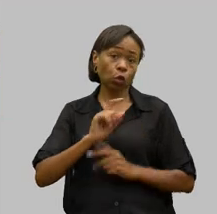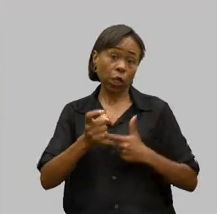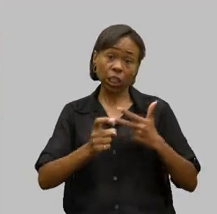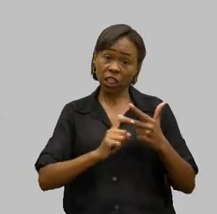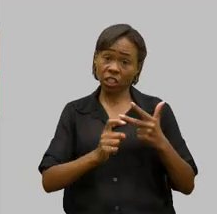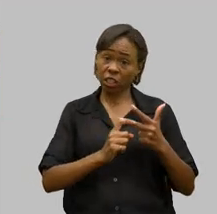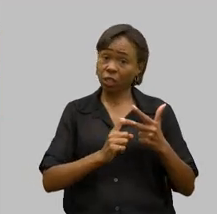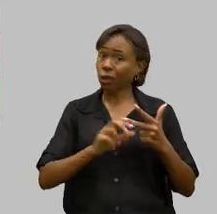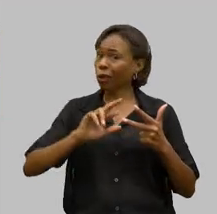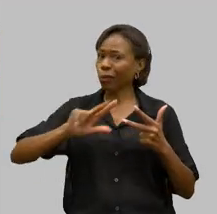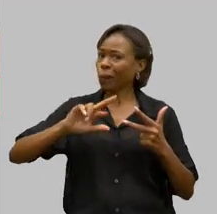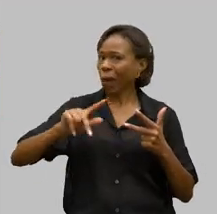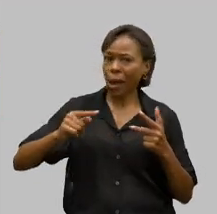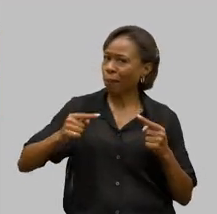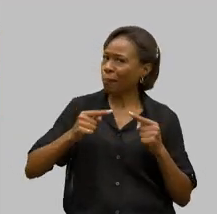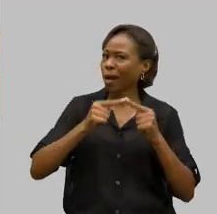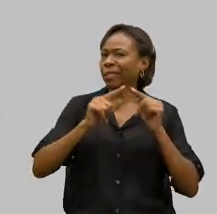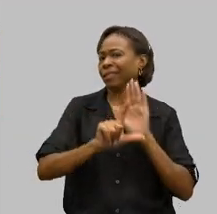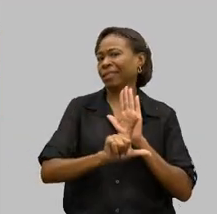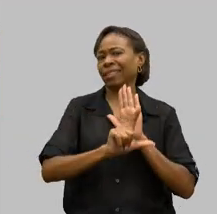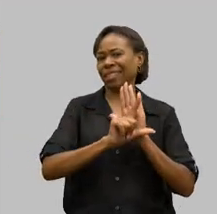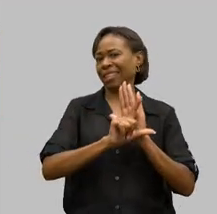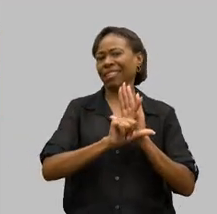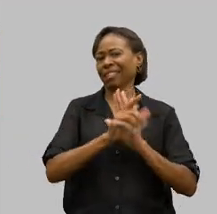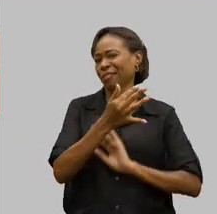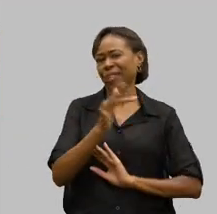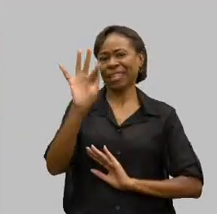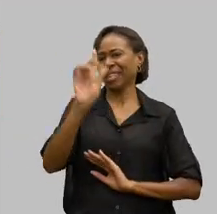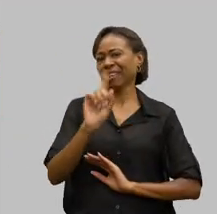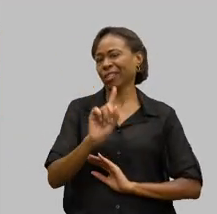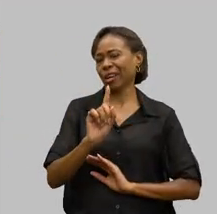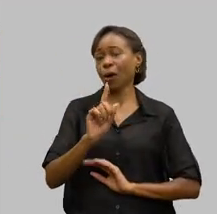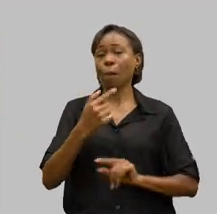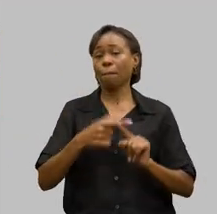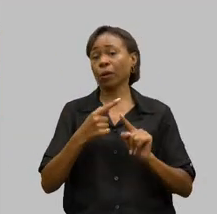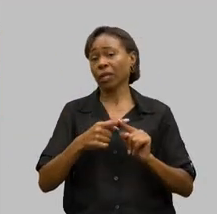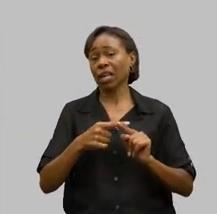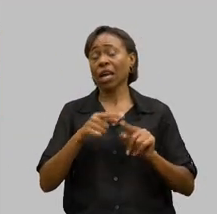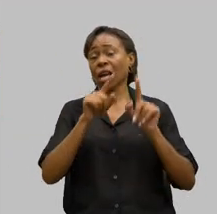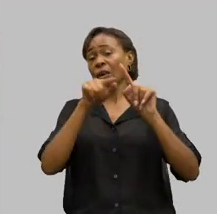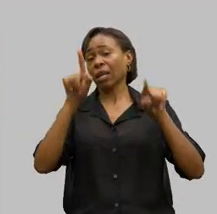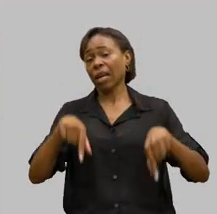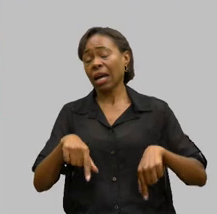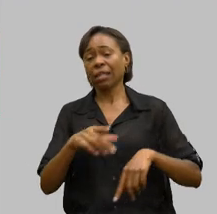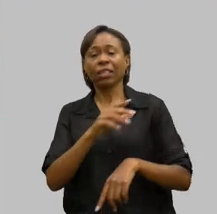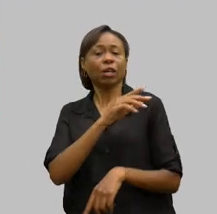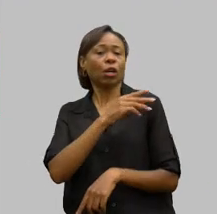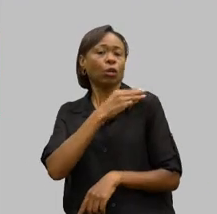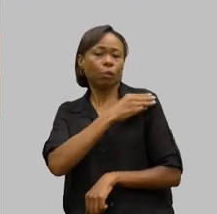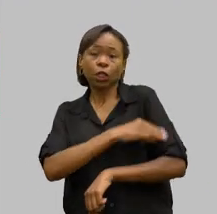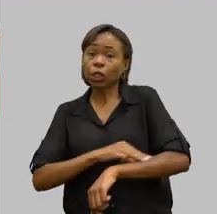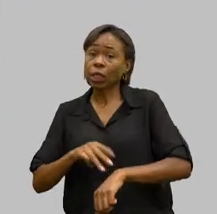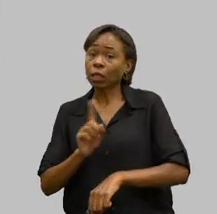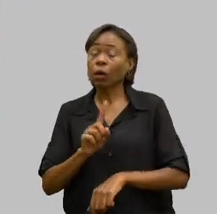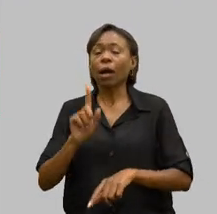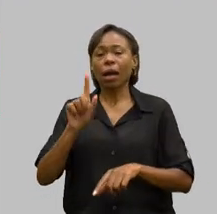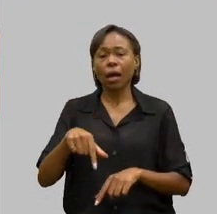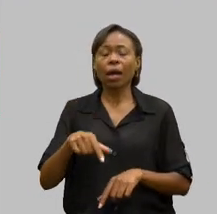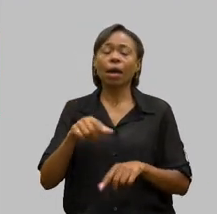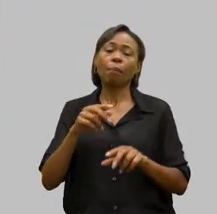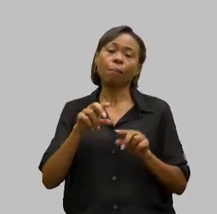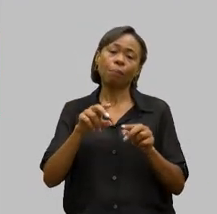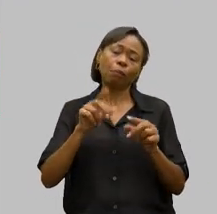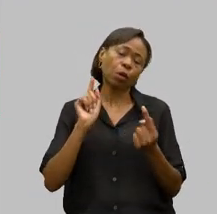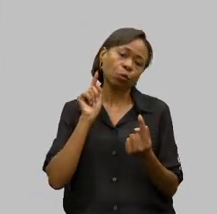determina e não porque os cargos já são do magistério, são definidos mediante estudos de impacto financeiro e as